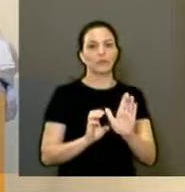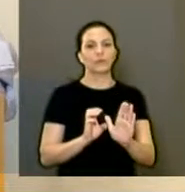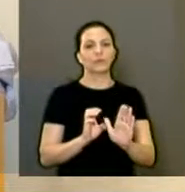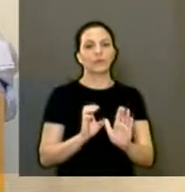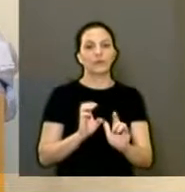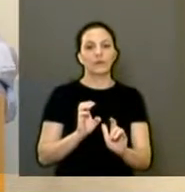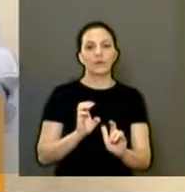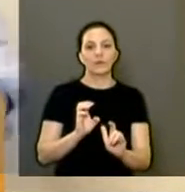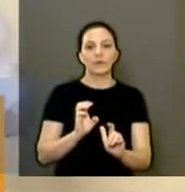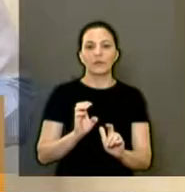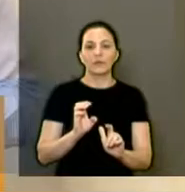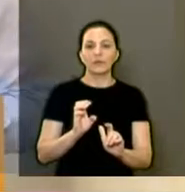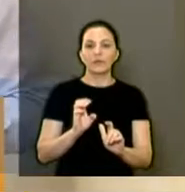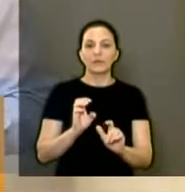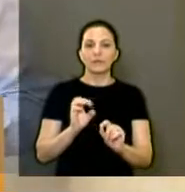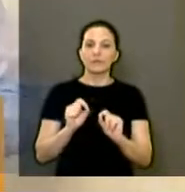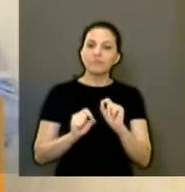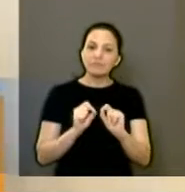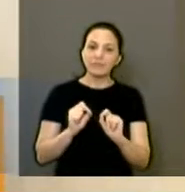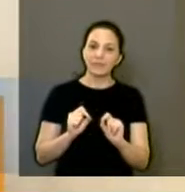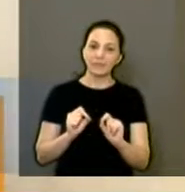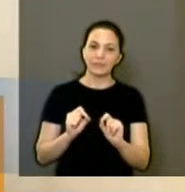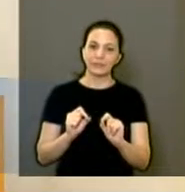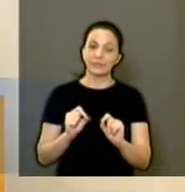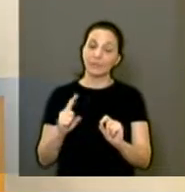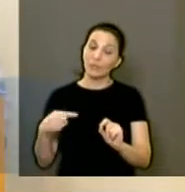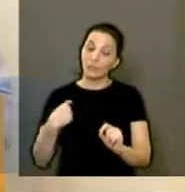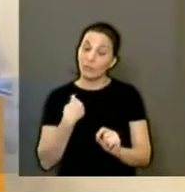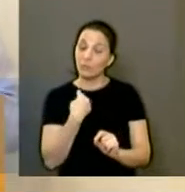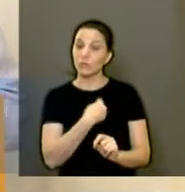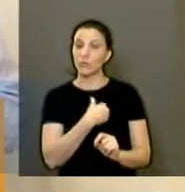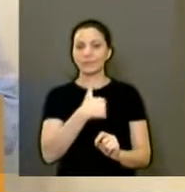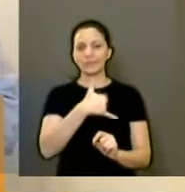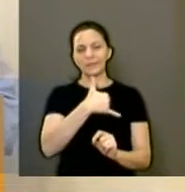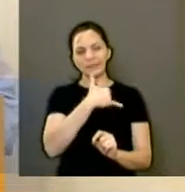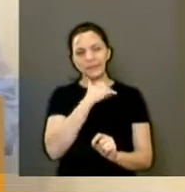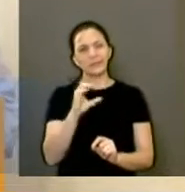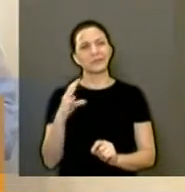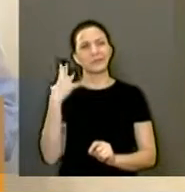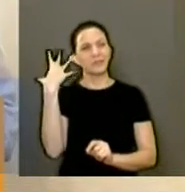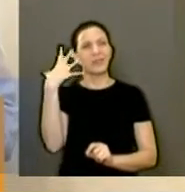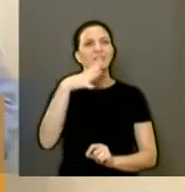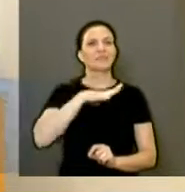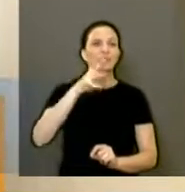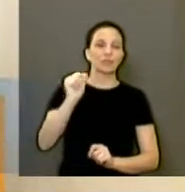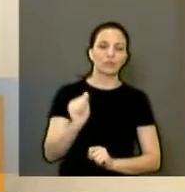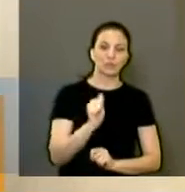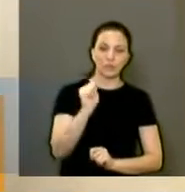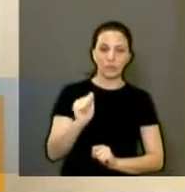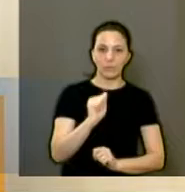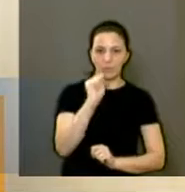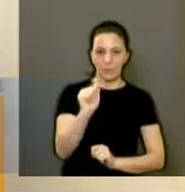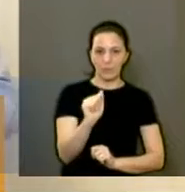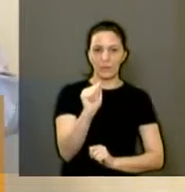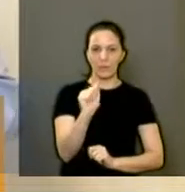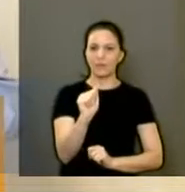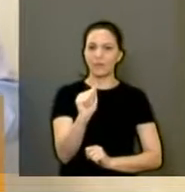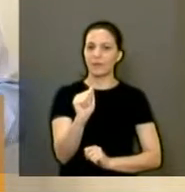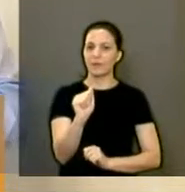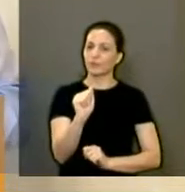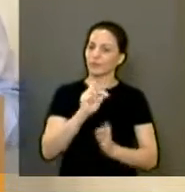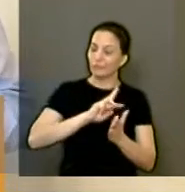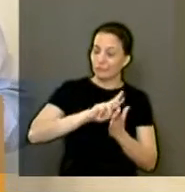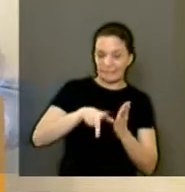a gente fica triste com algumas coisas que acontecem em nossa cidade aliás com